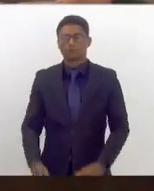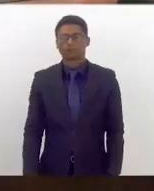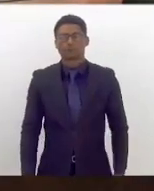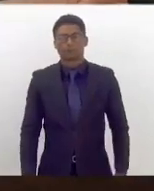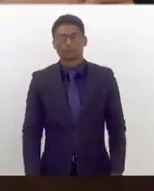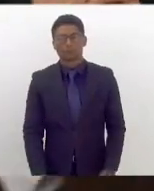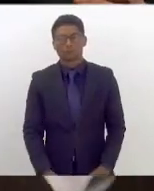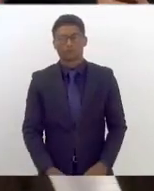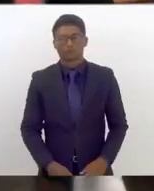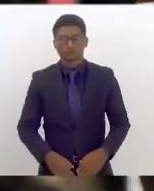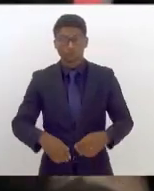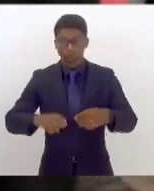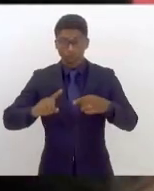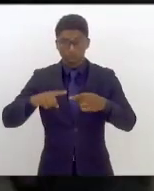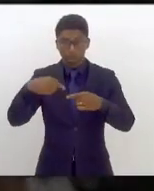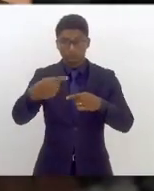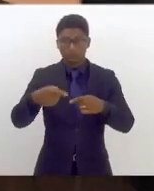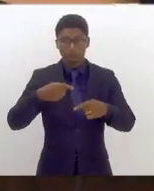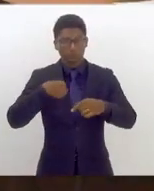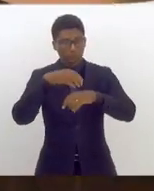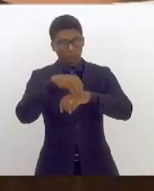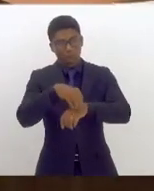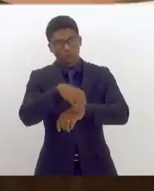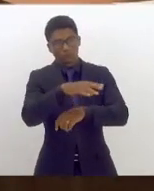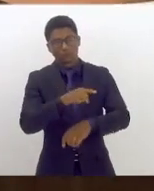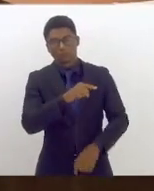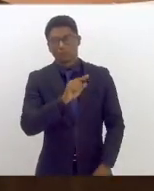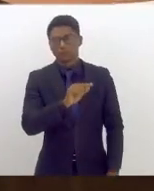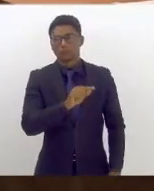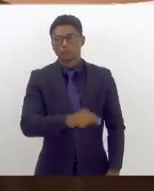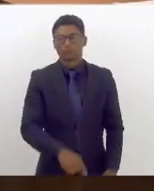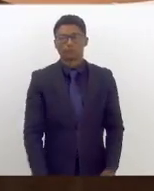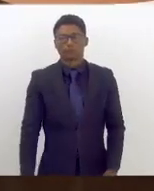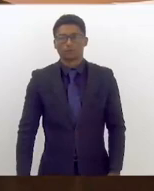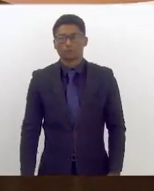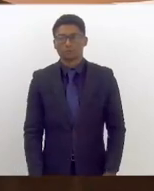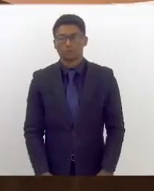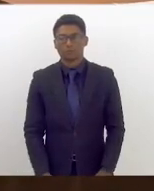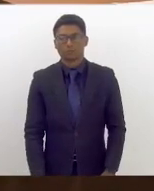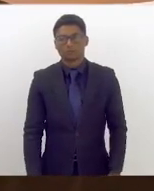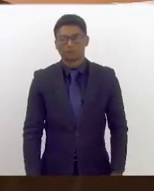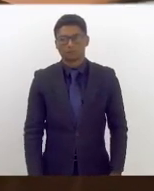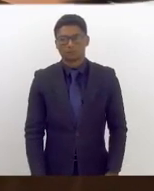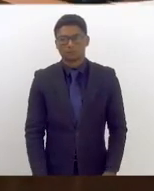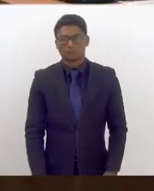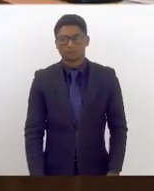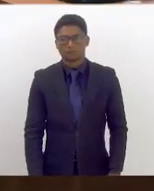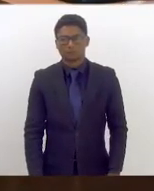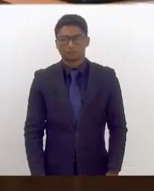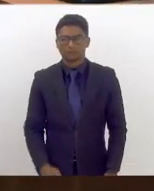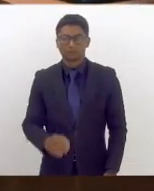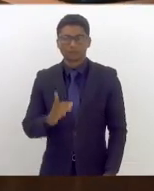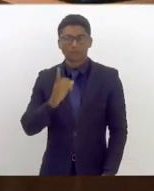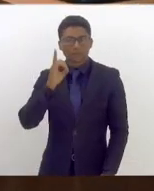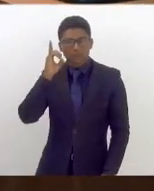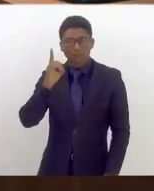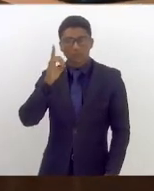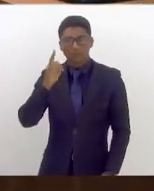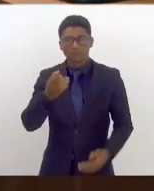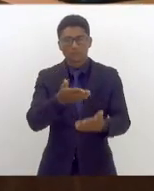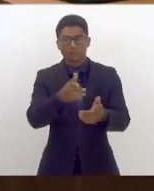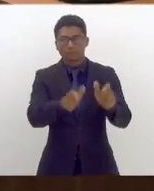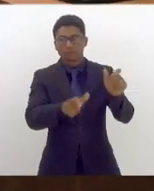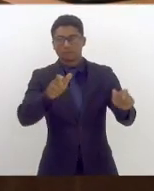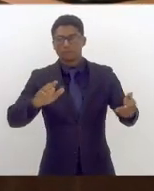depois Vou sugerir a vossa excelência para que alguns deputados frequente a